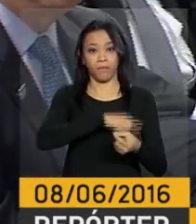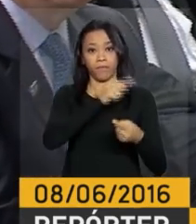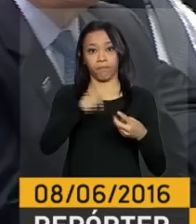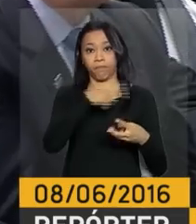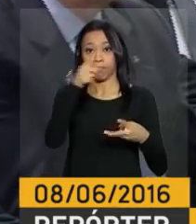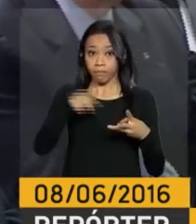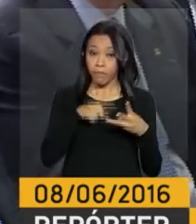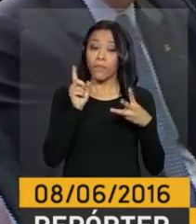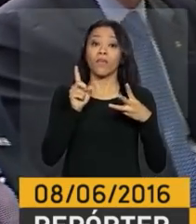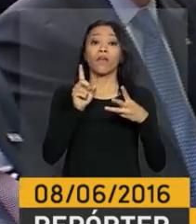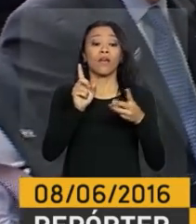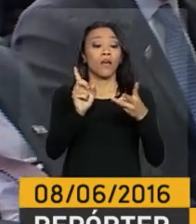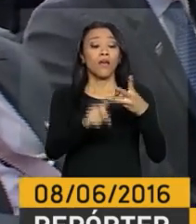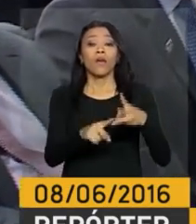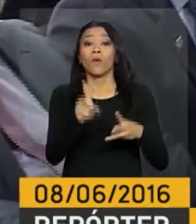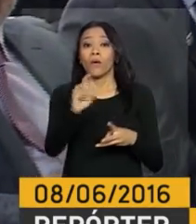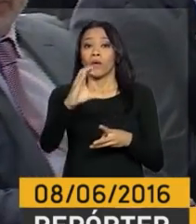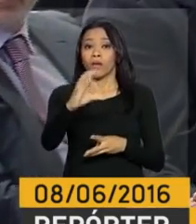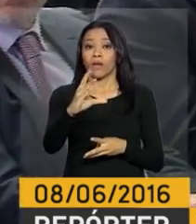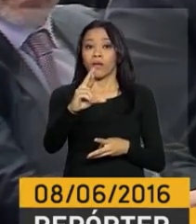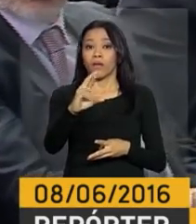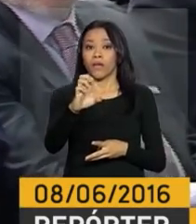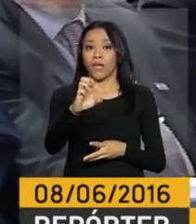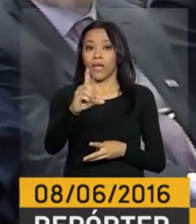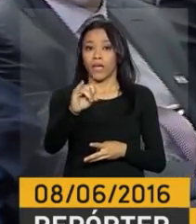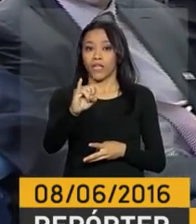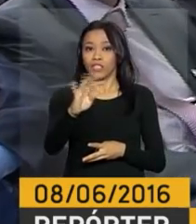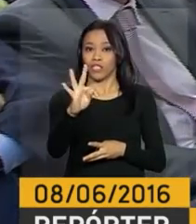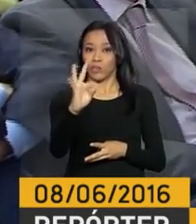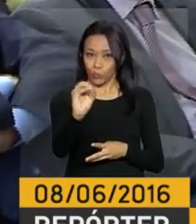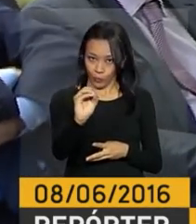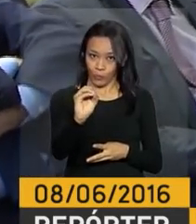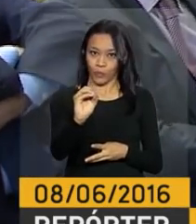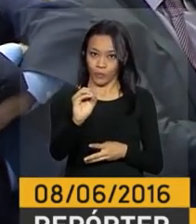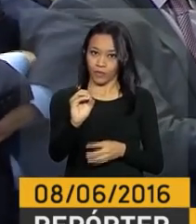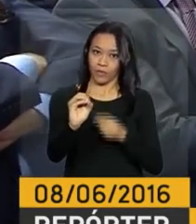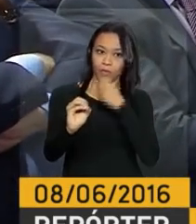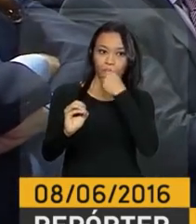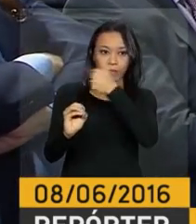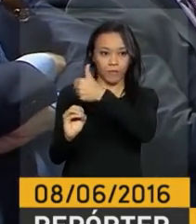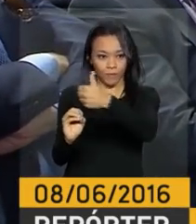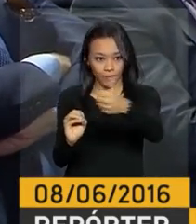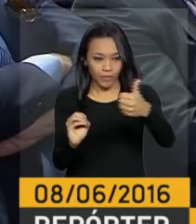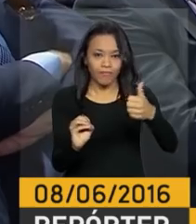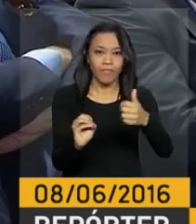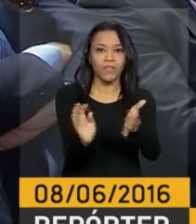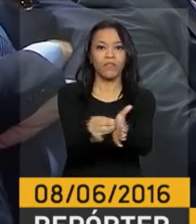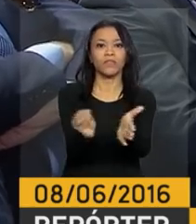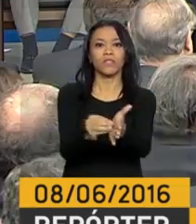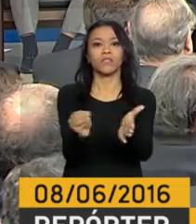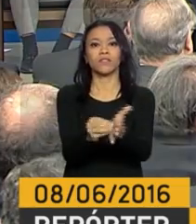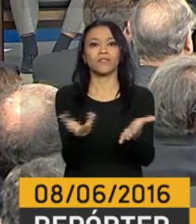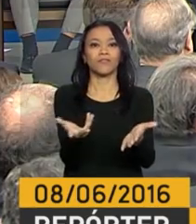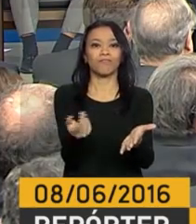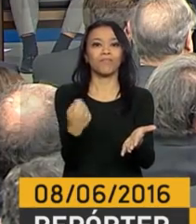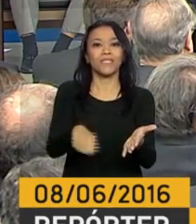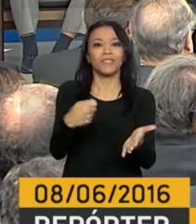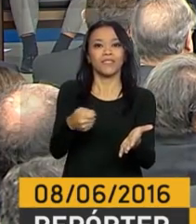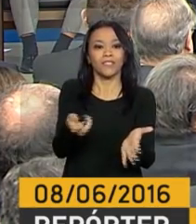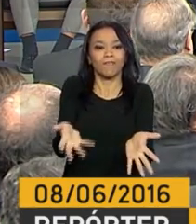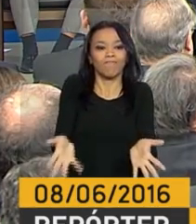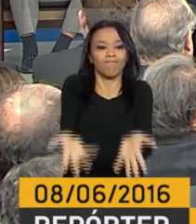ponto é o crédito não adianta tem liquidez no mercado mas não tem crédito precisa irrigar a economia com